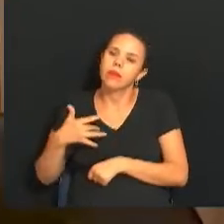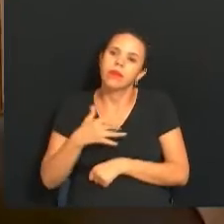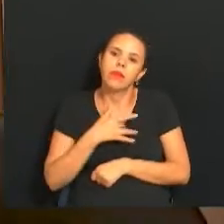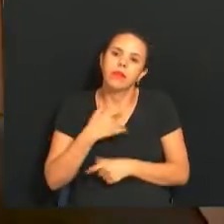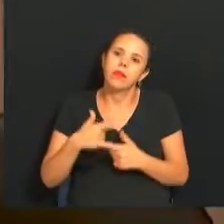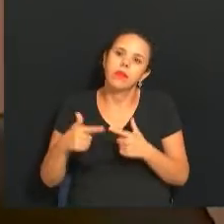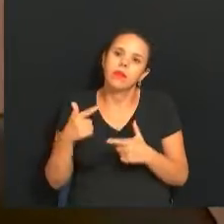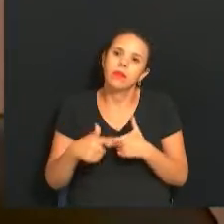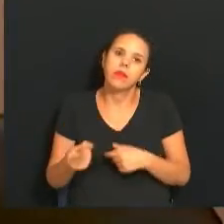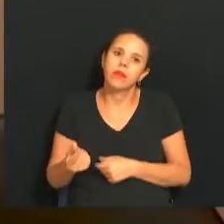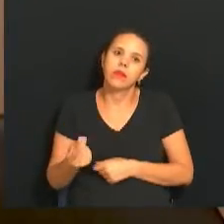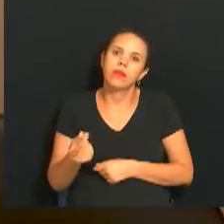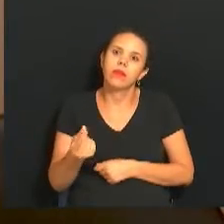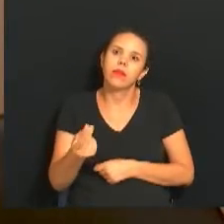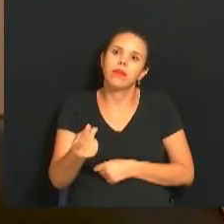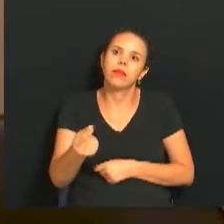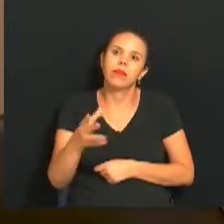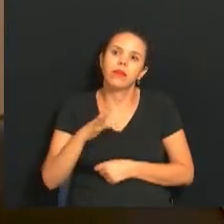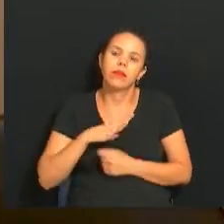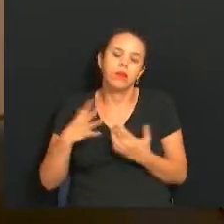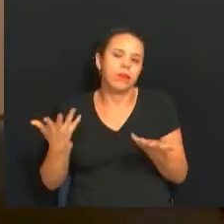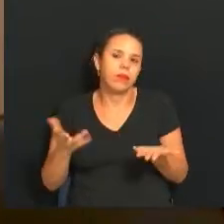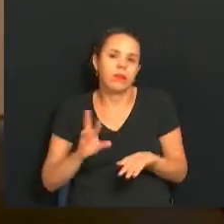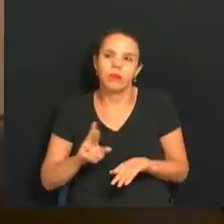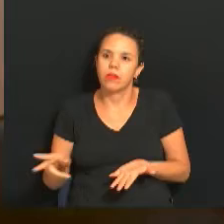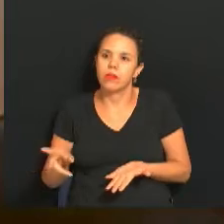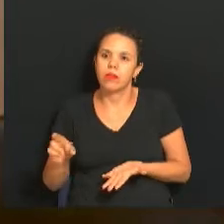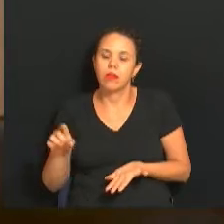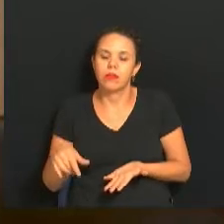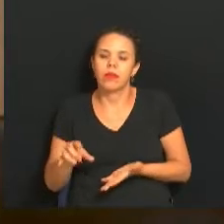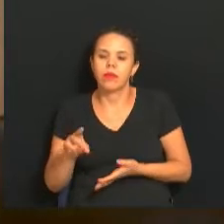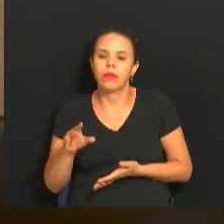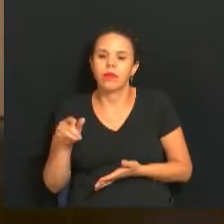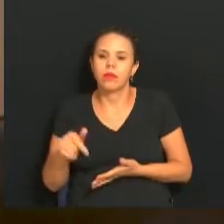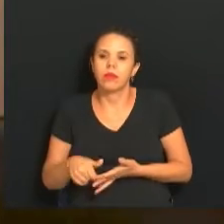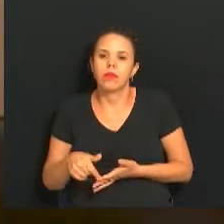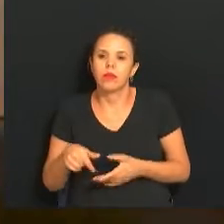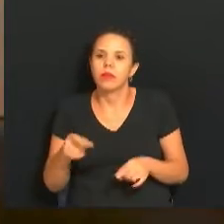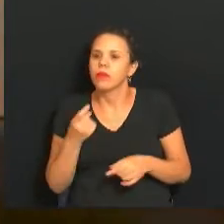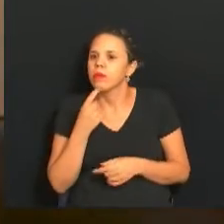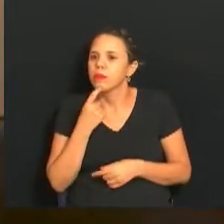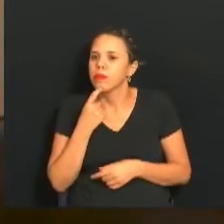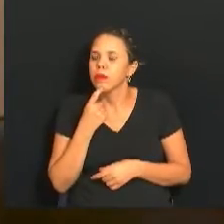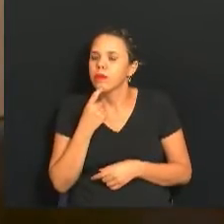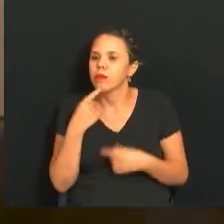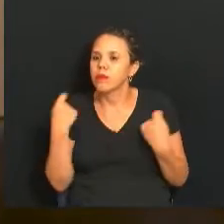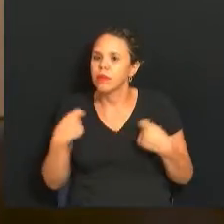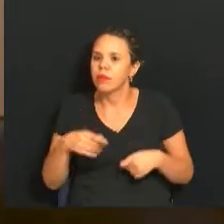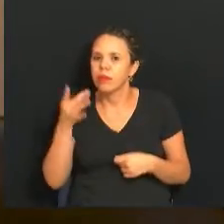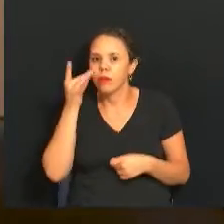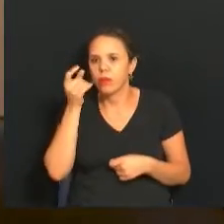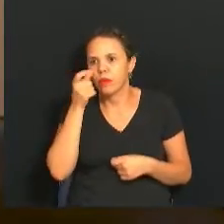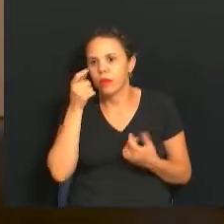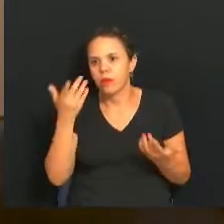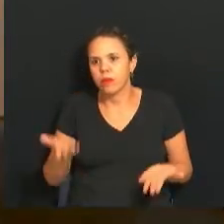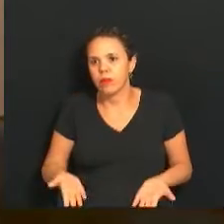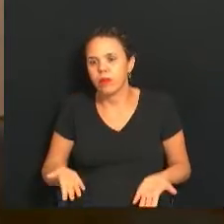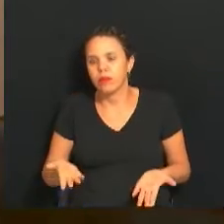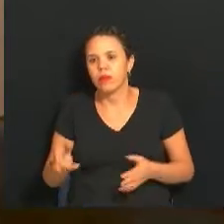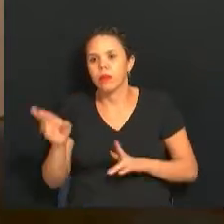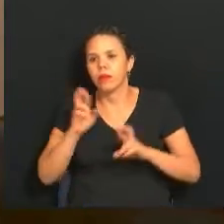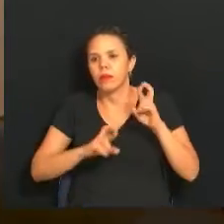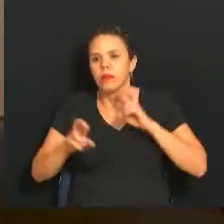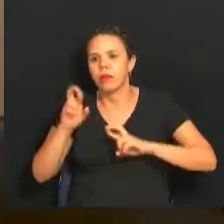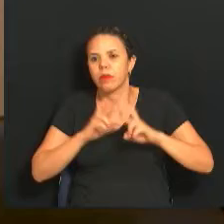problema eterno na nossa cidade. Não é só na nossa cidade. Mas aqui em Campinas a gente presencia e, como nós somos fiscalizadores